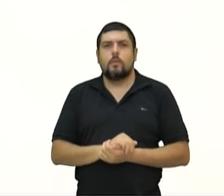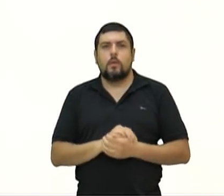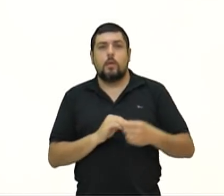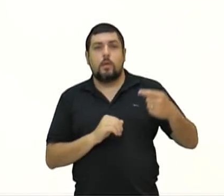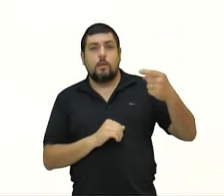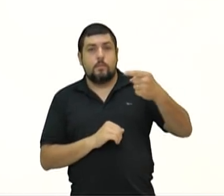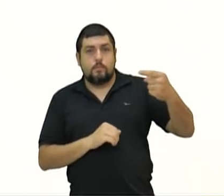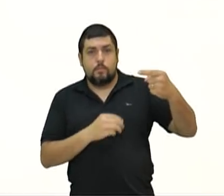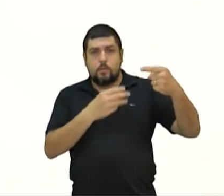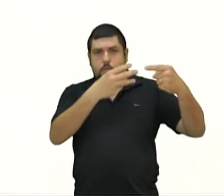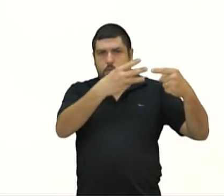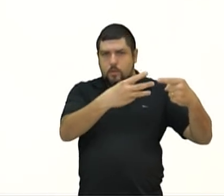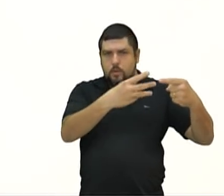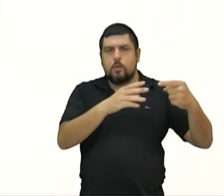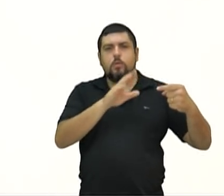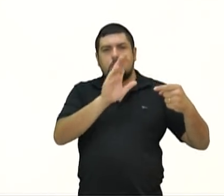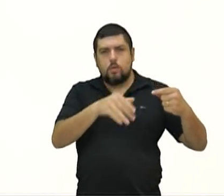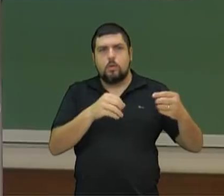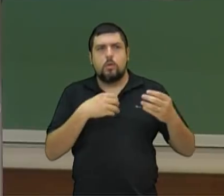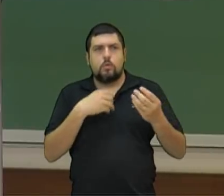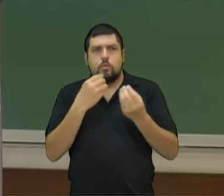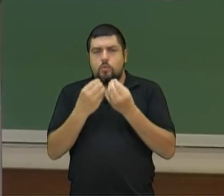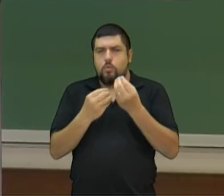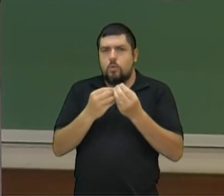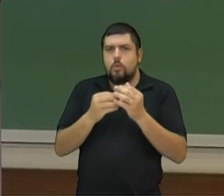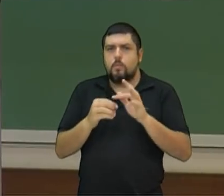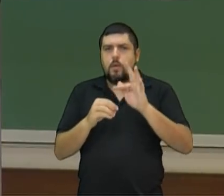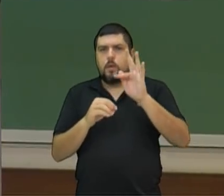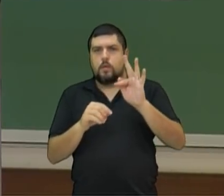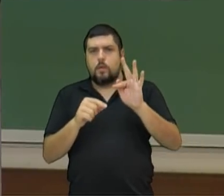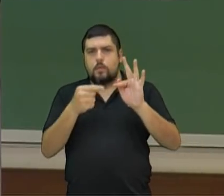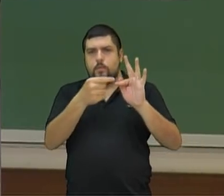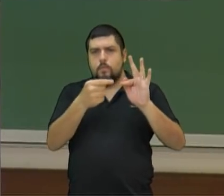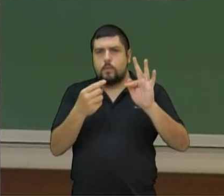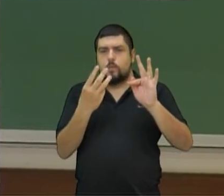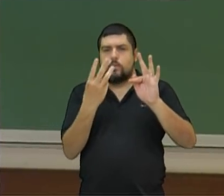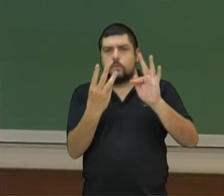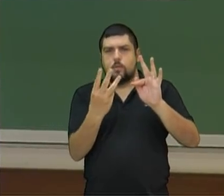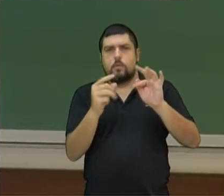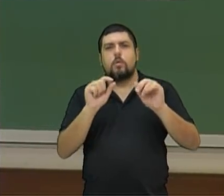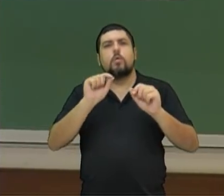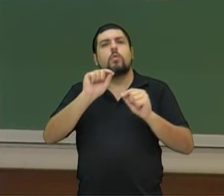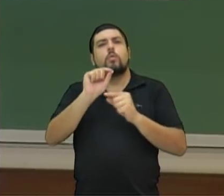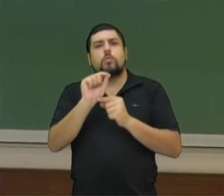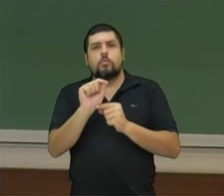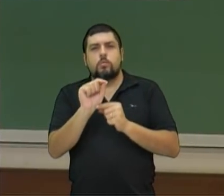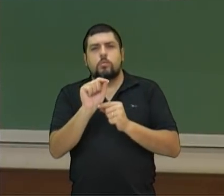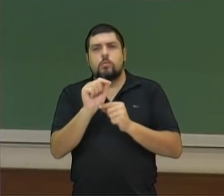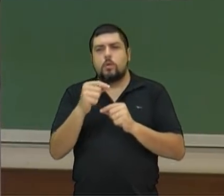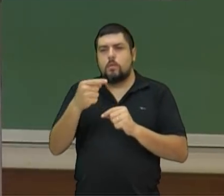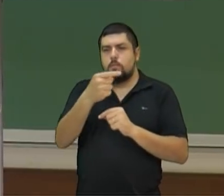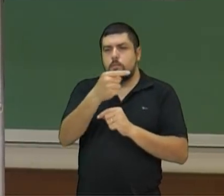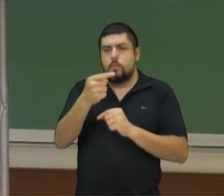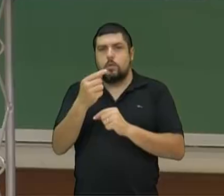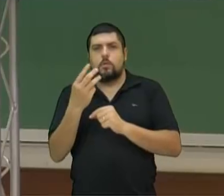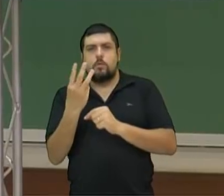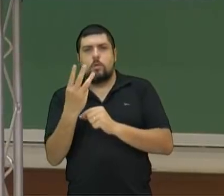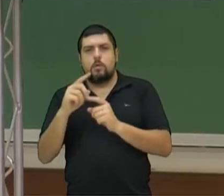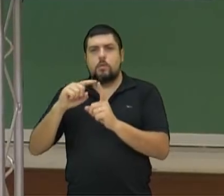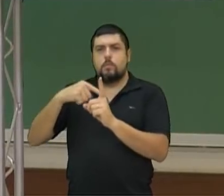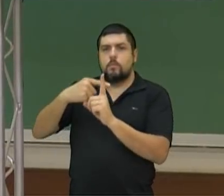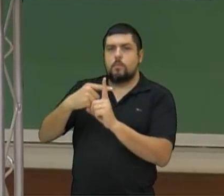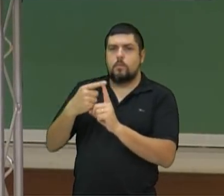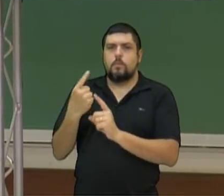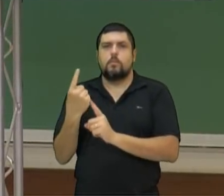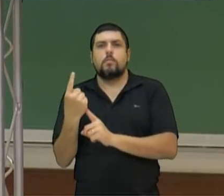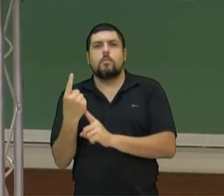aqui, ó. Módulo de f de menos 3 vai ser módulo de menos 3 mais 1. Menos 3 mais